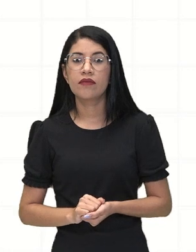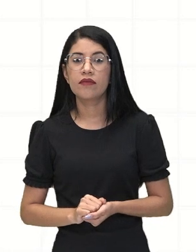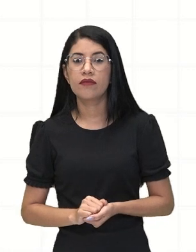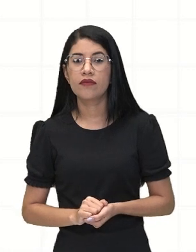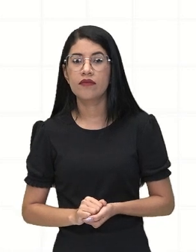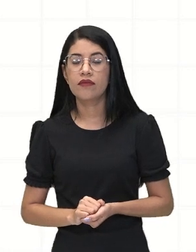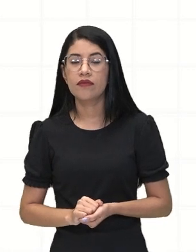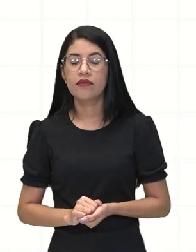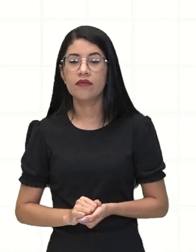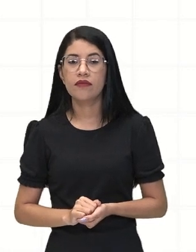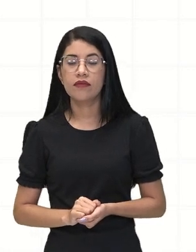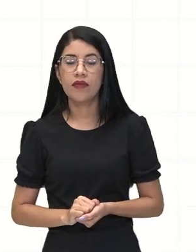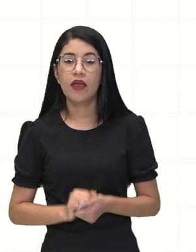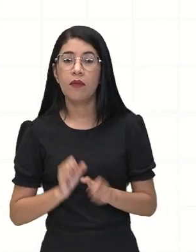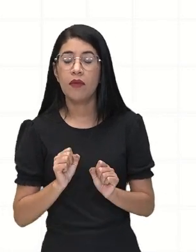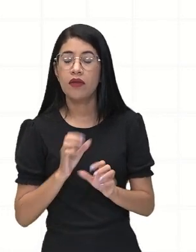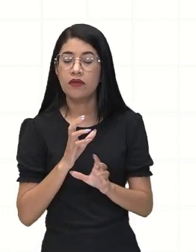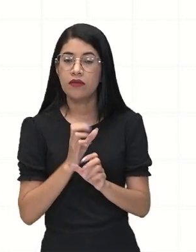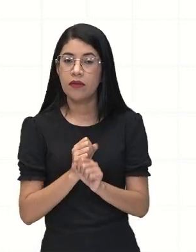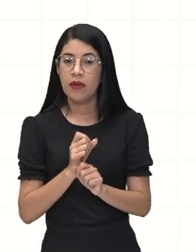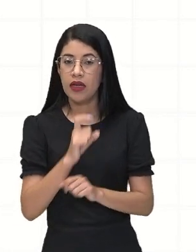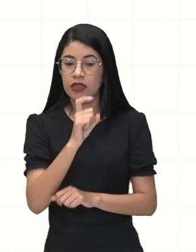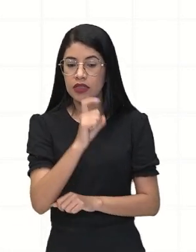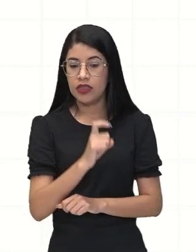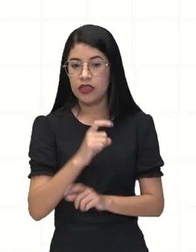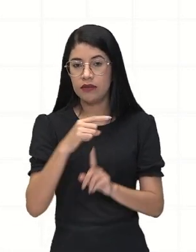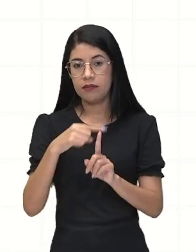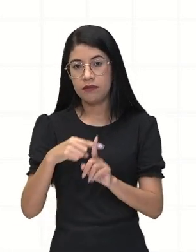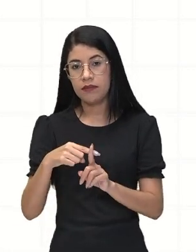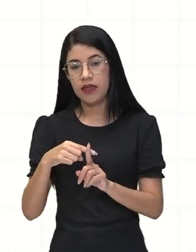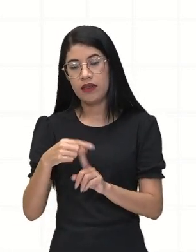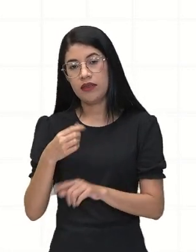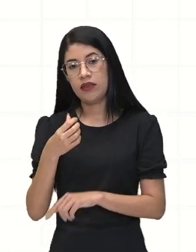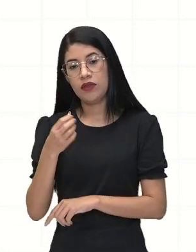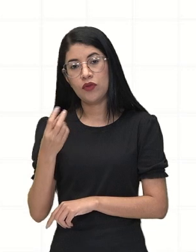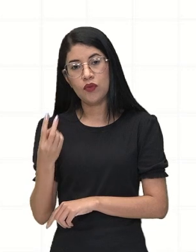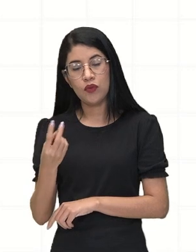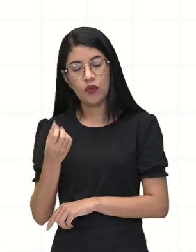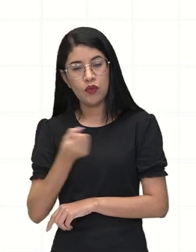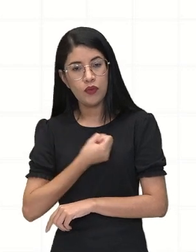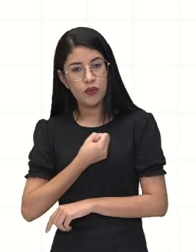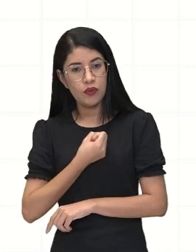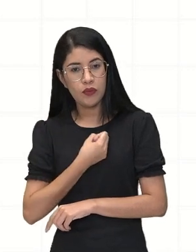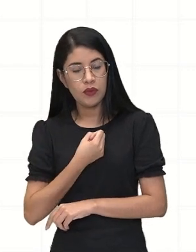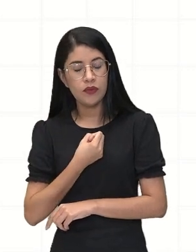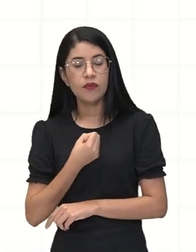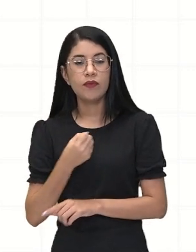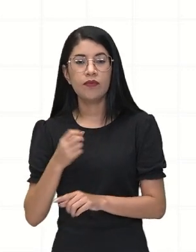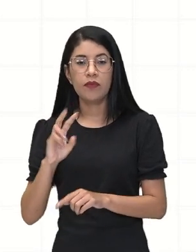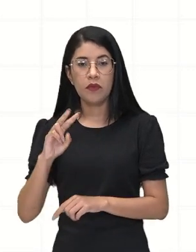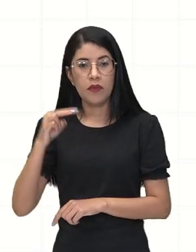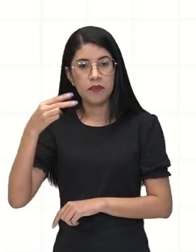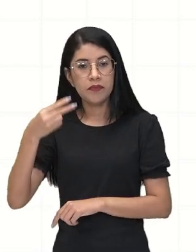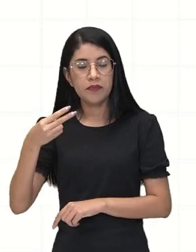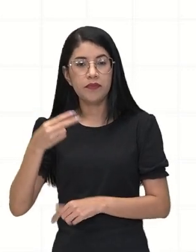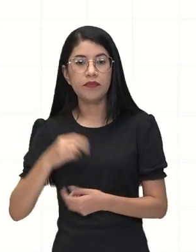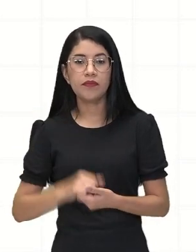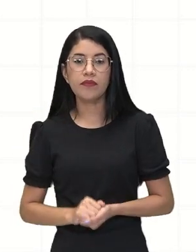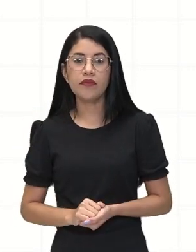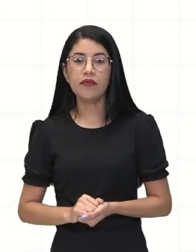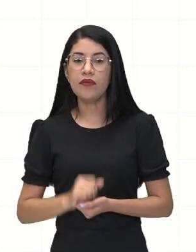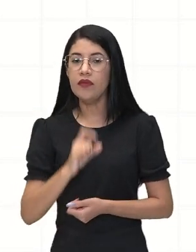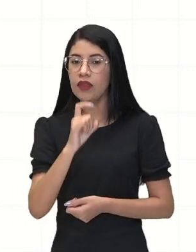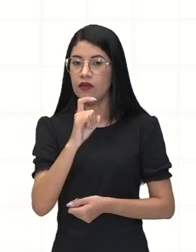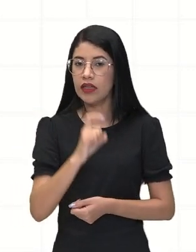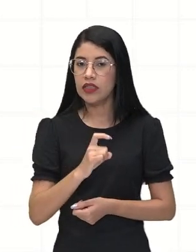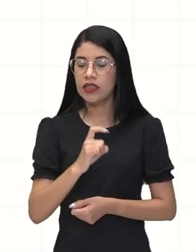quem? Da soma x mais o valor que fica ao quadrado, que nesse caso é 6. Então, x